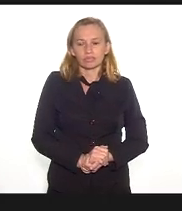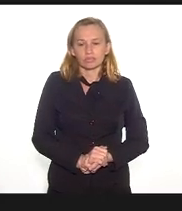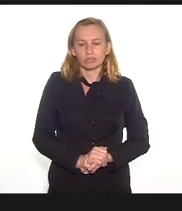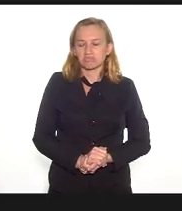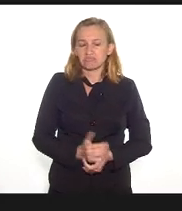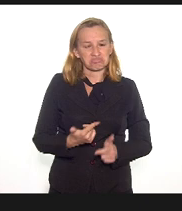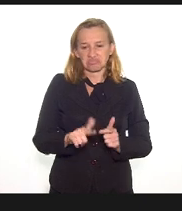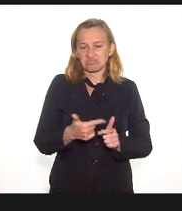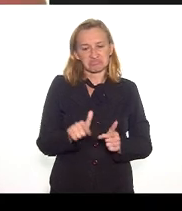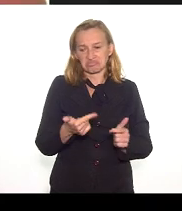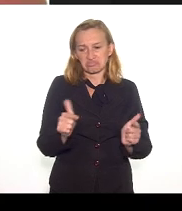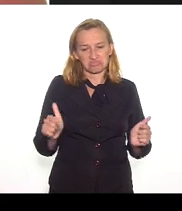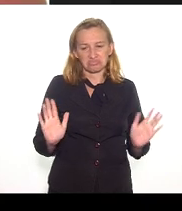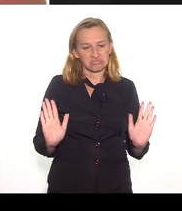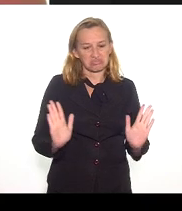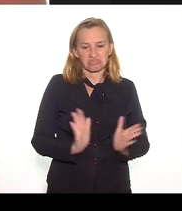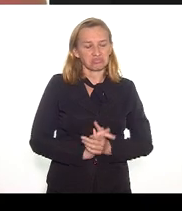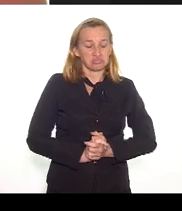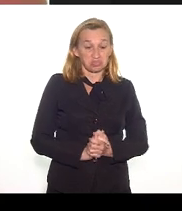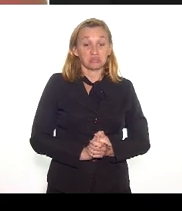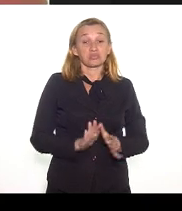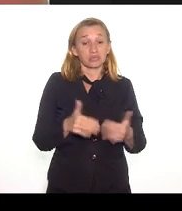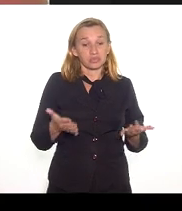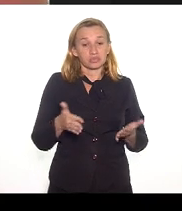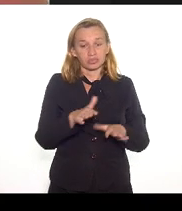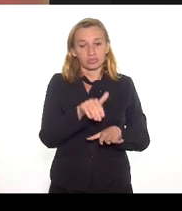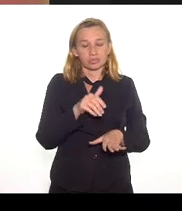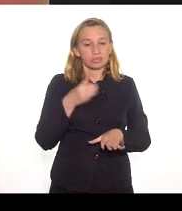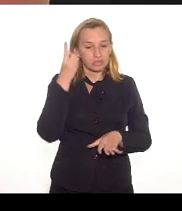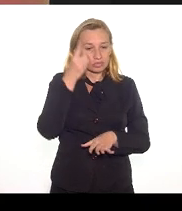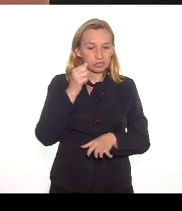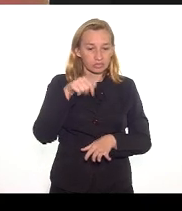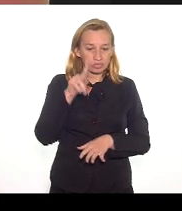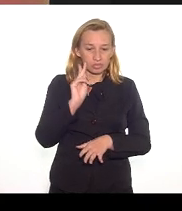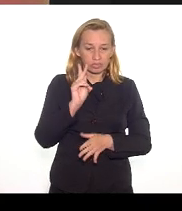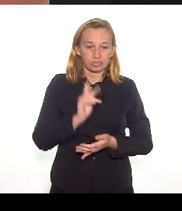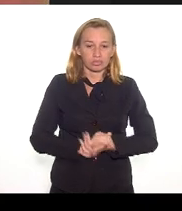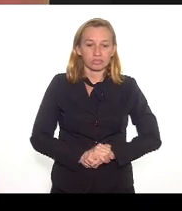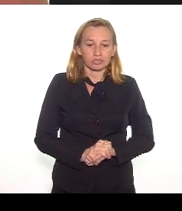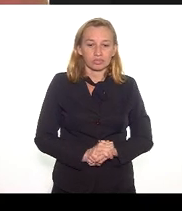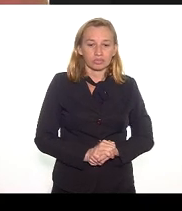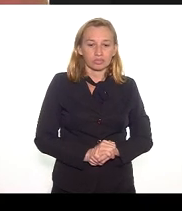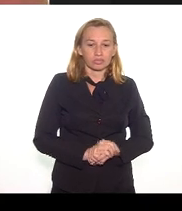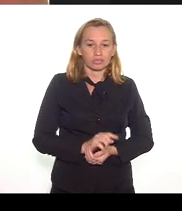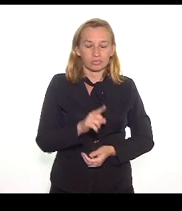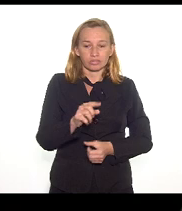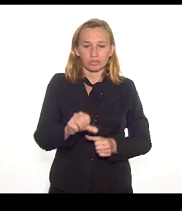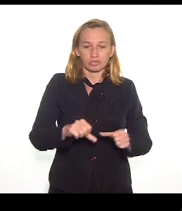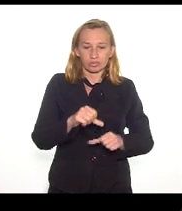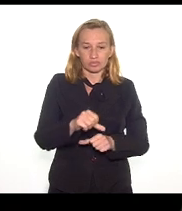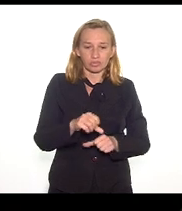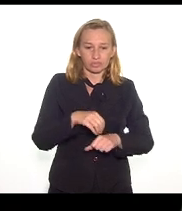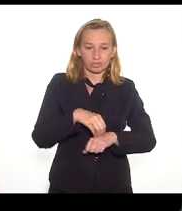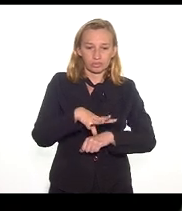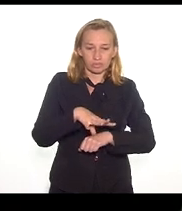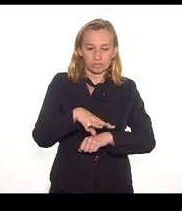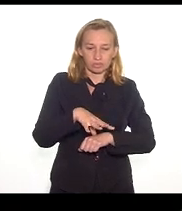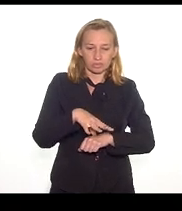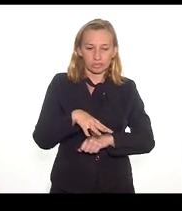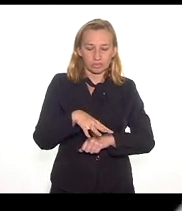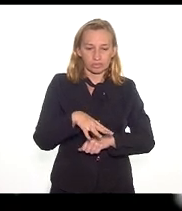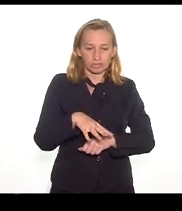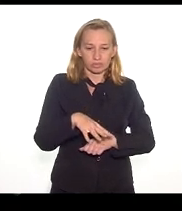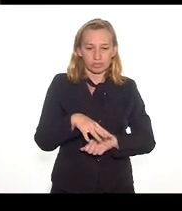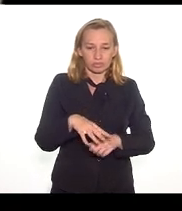Sem problema. Então, eu vou chamar o deputado Alexandre Knoploch. Ele pode transformar a indicação legislativa no